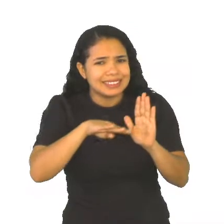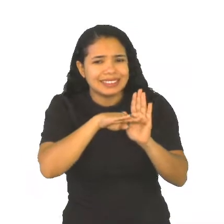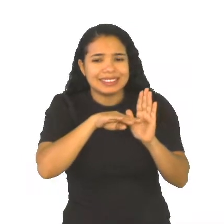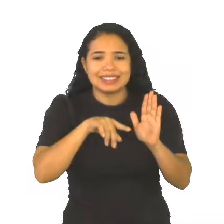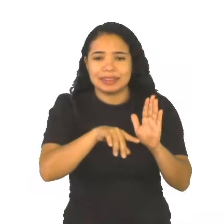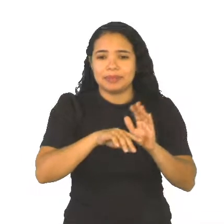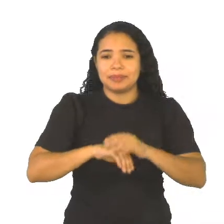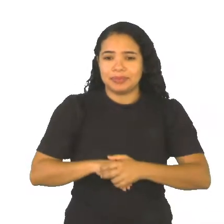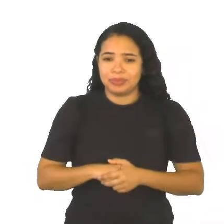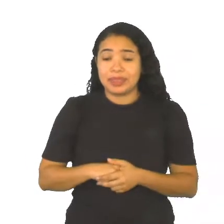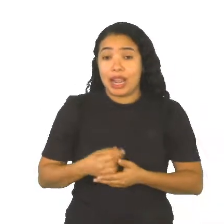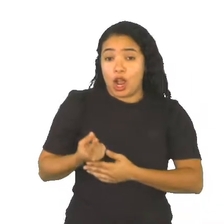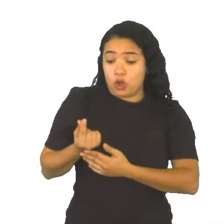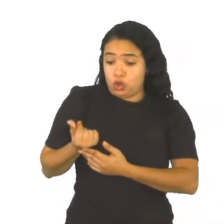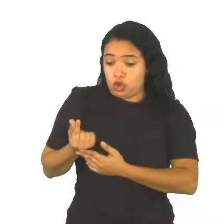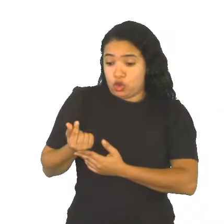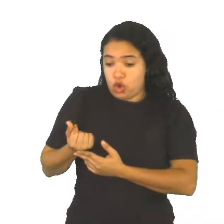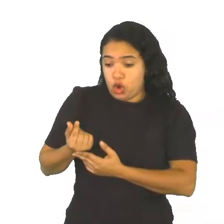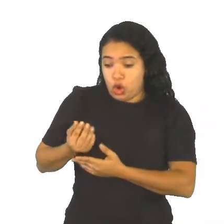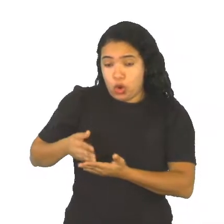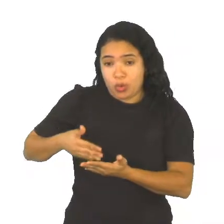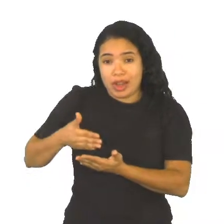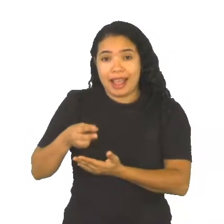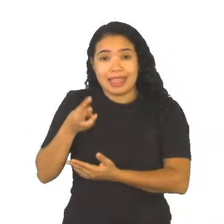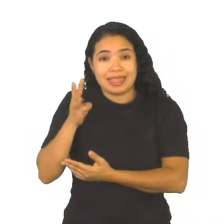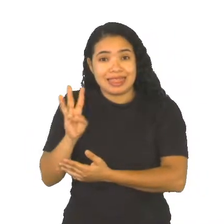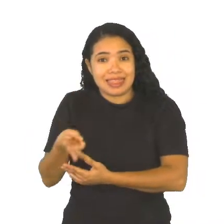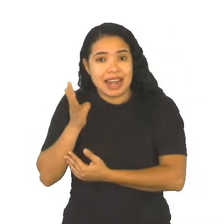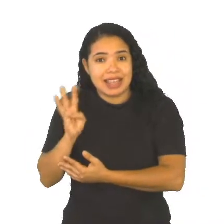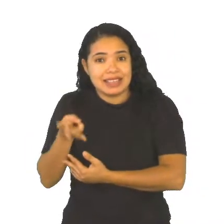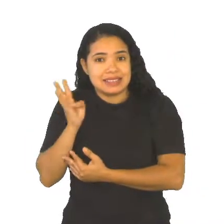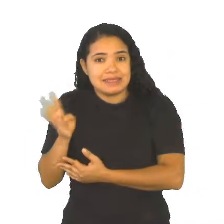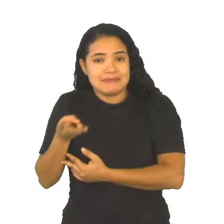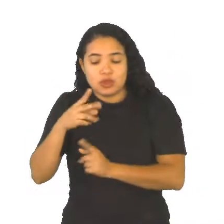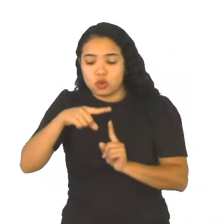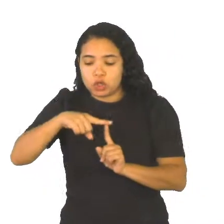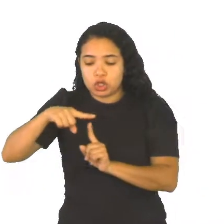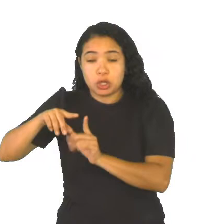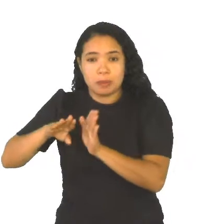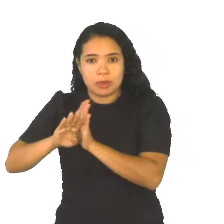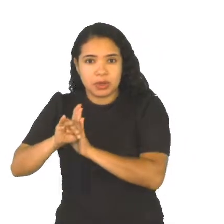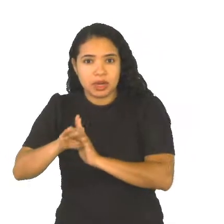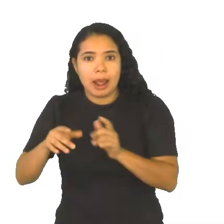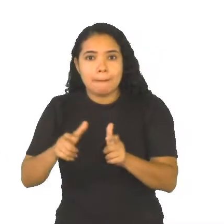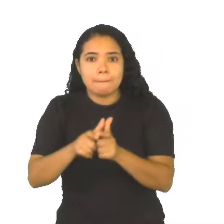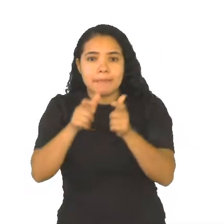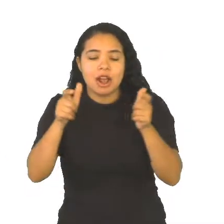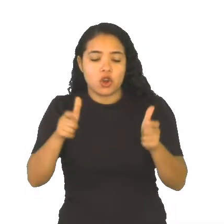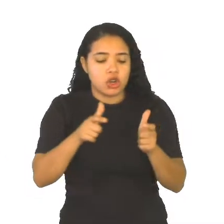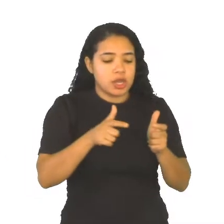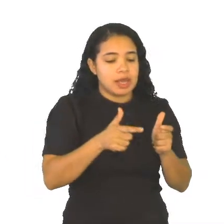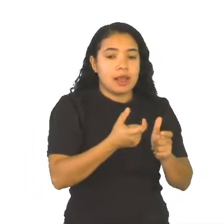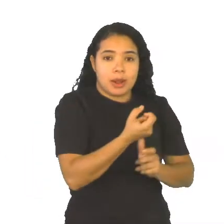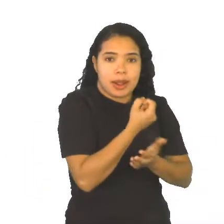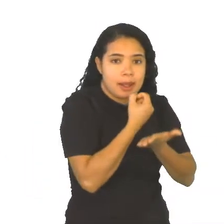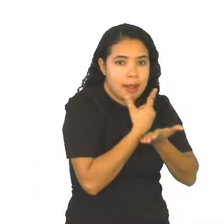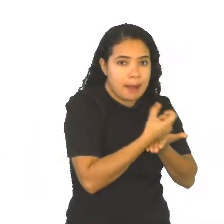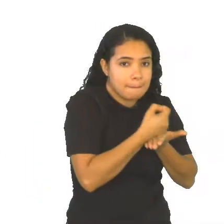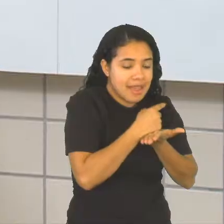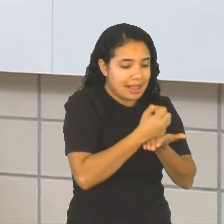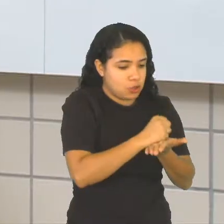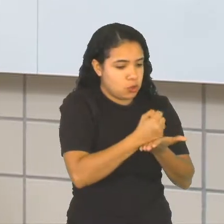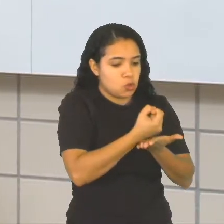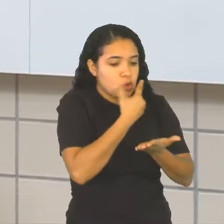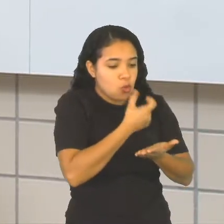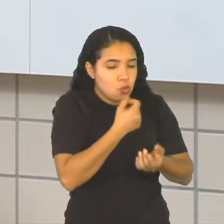célula de dinheiro pode ter até 3.000 tipos de bactérias. A maioria dos antibióticos é feita de bactérias. Por isso que a